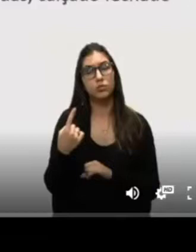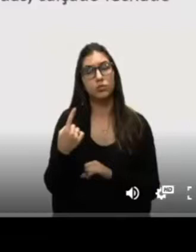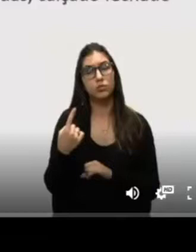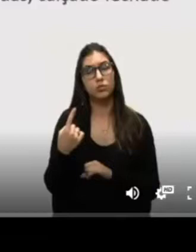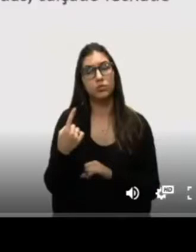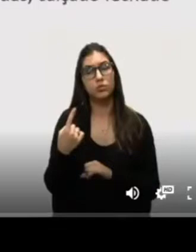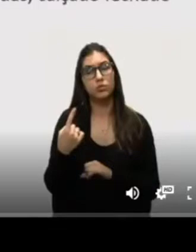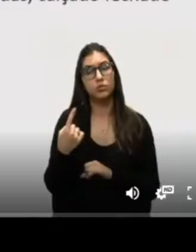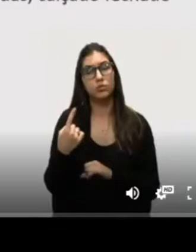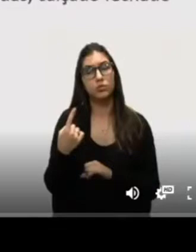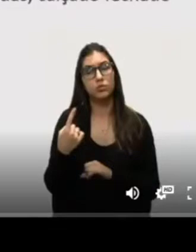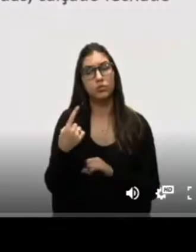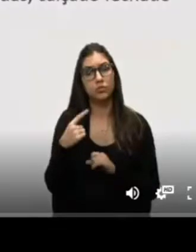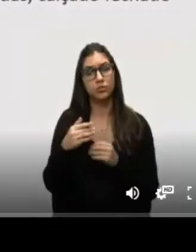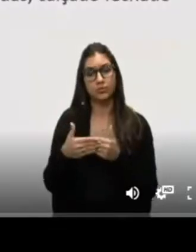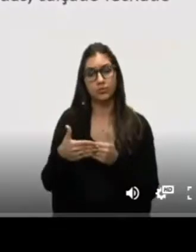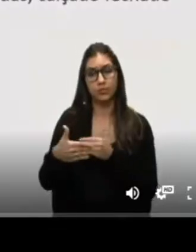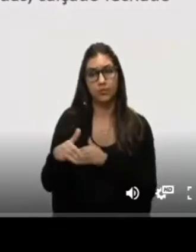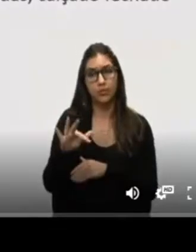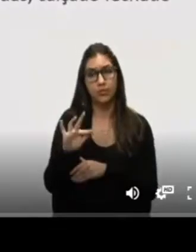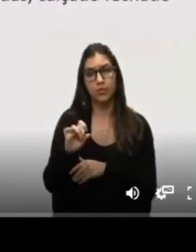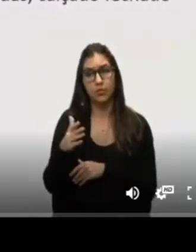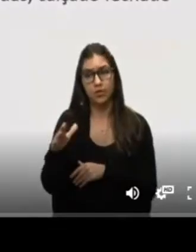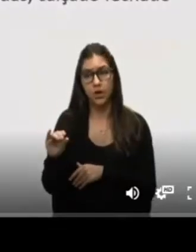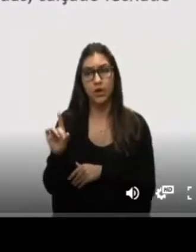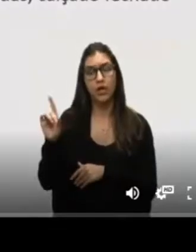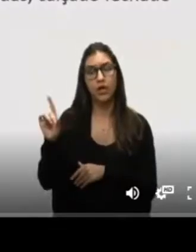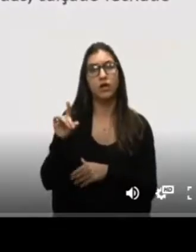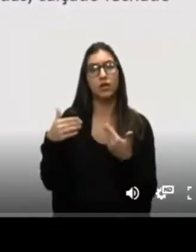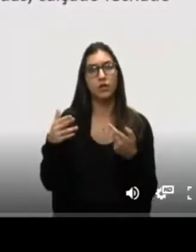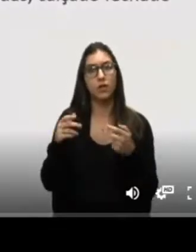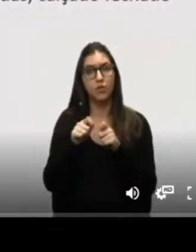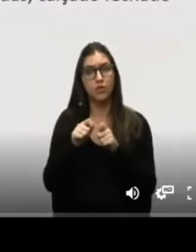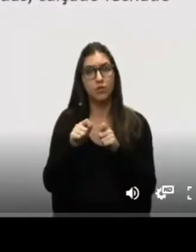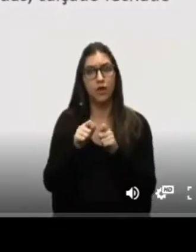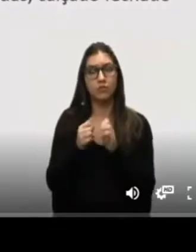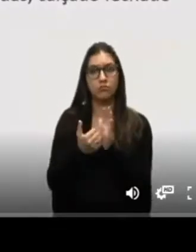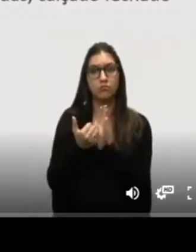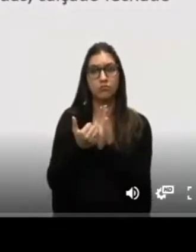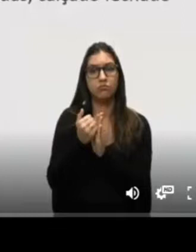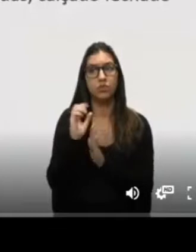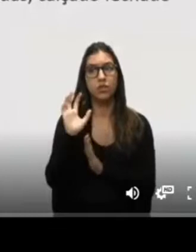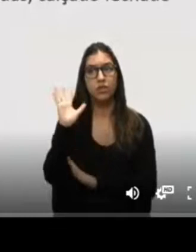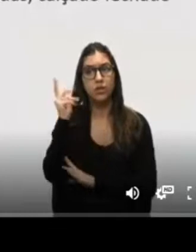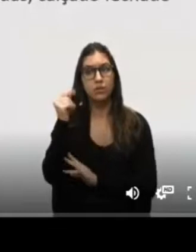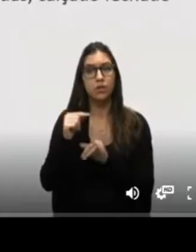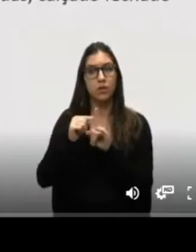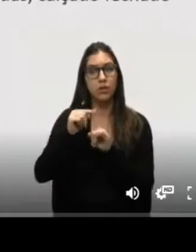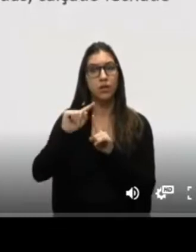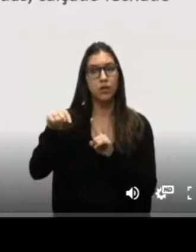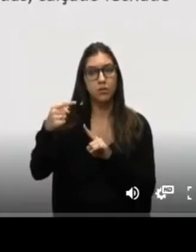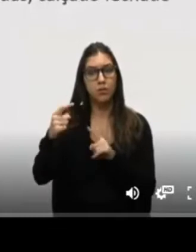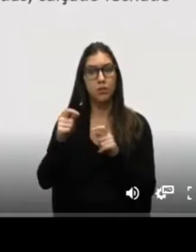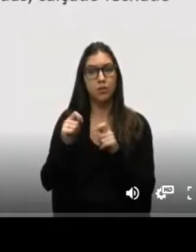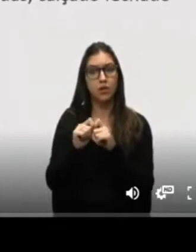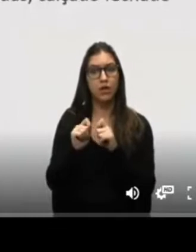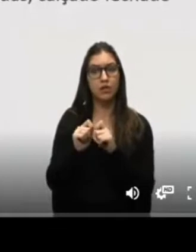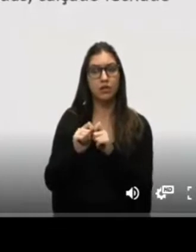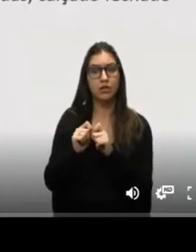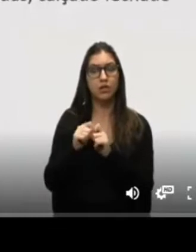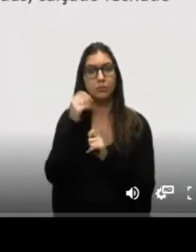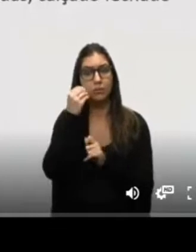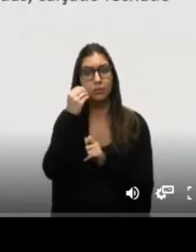Você vai entender. Fusão. E ele vai, então, realizar a elevação de temperatura. E depois, para fazer um